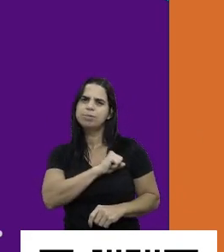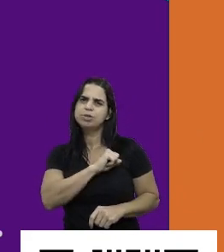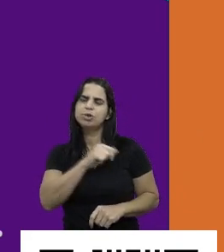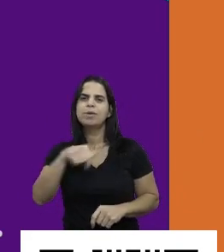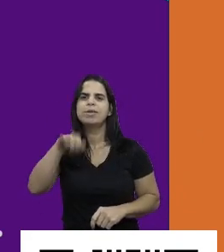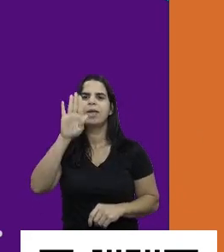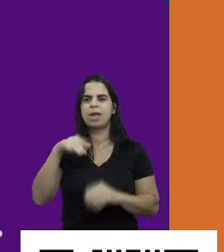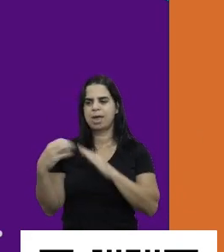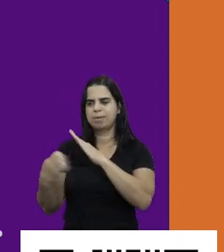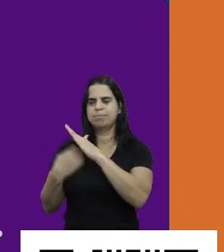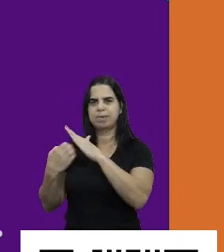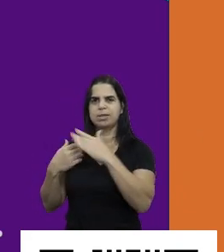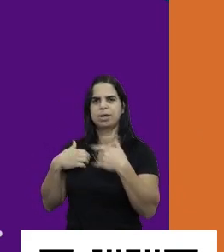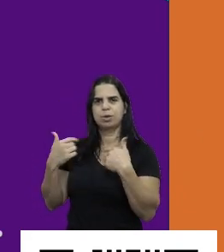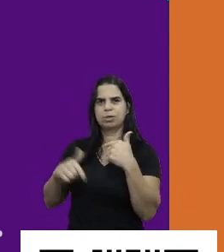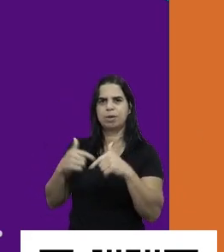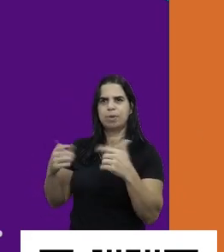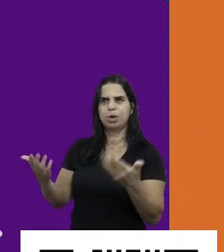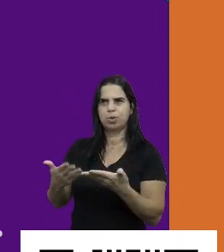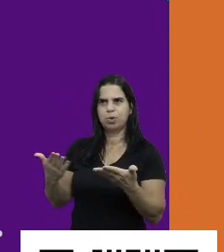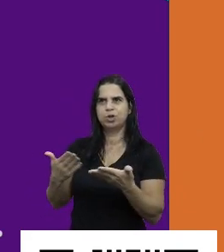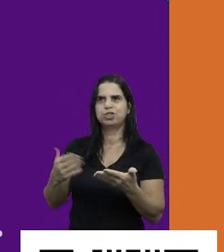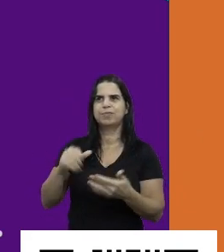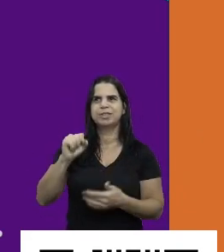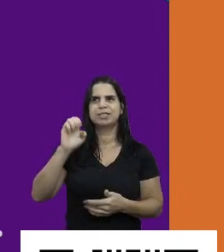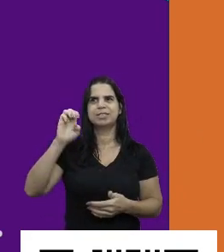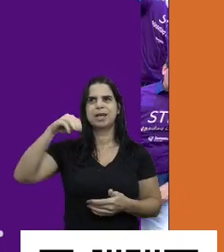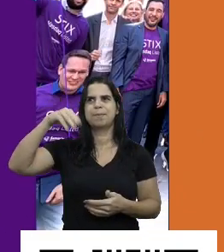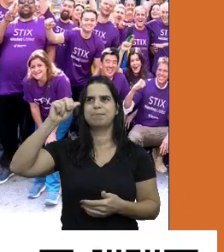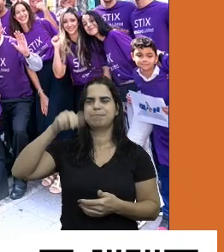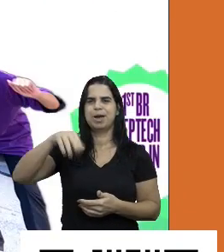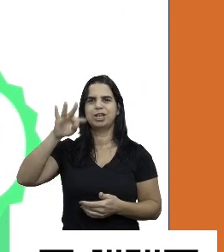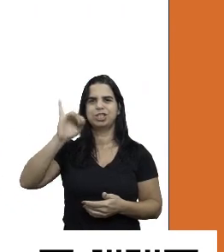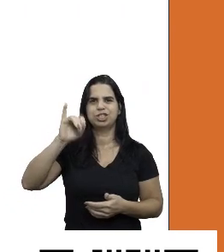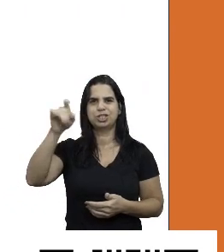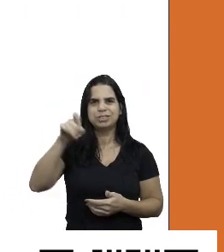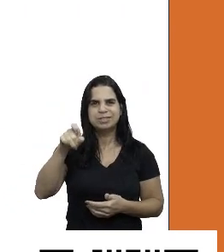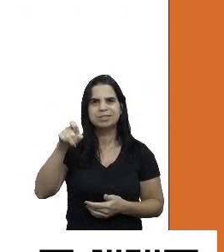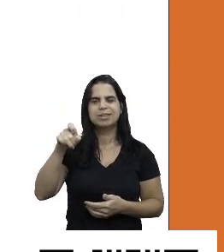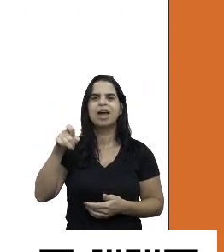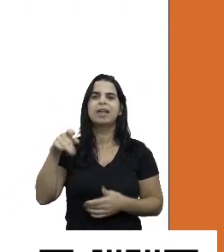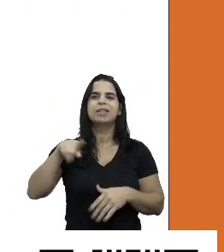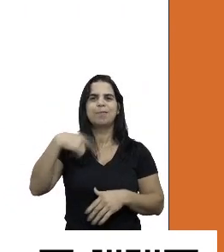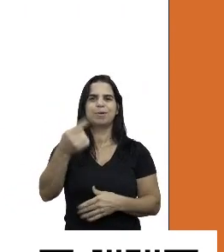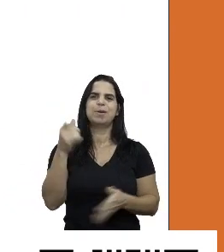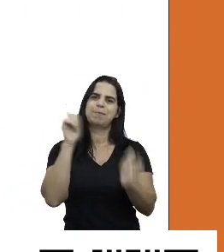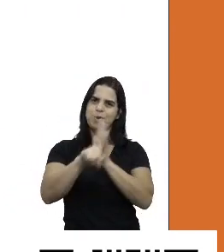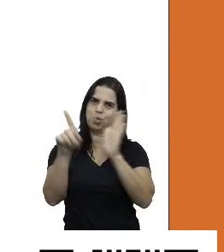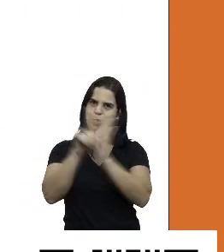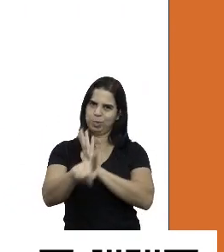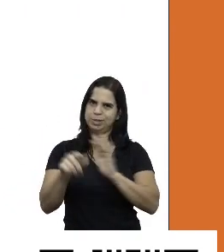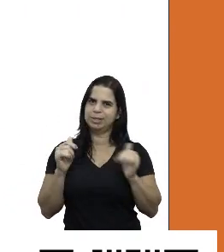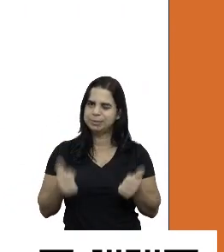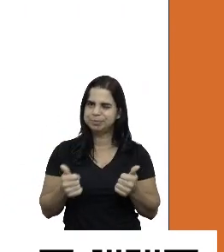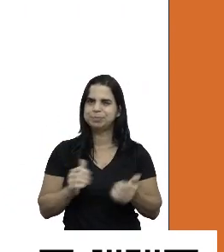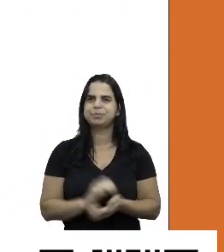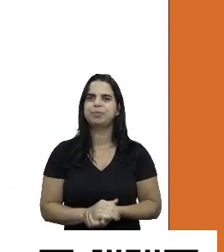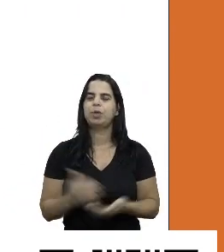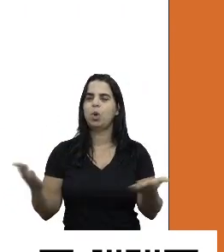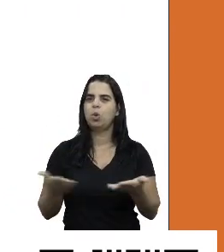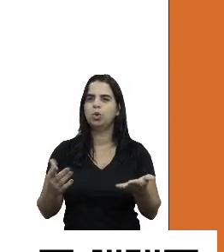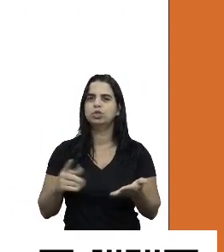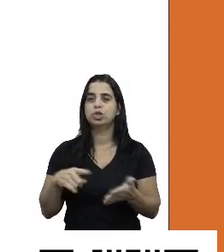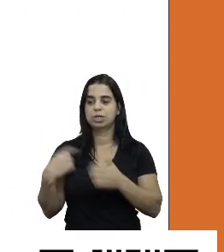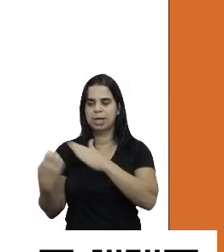é a empresa que eu trabalho hoje que é a semânticos e aí a gente abre a pergunta Tá então hoje nós somos